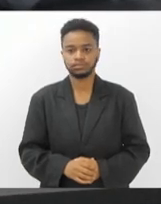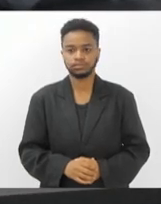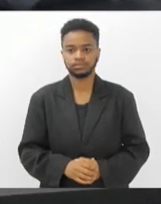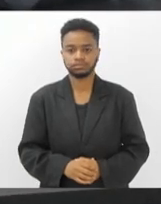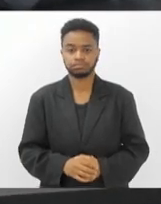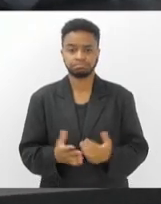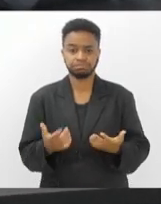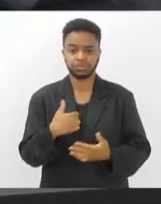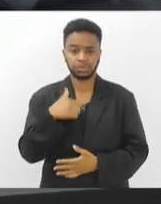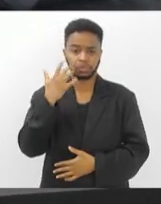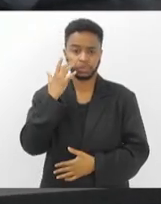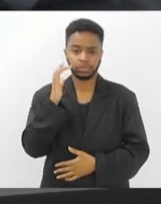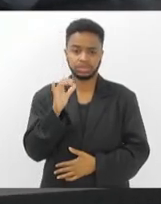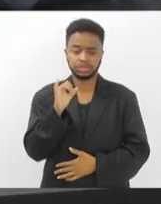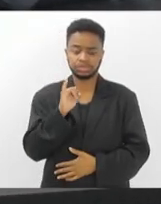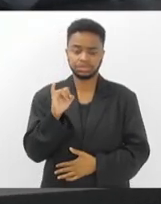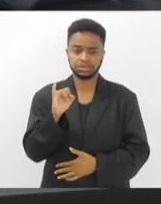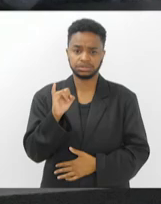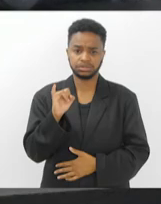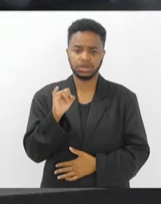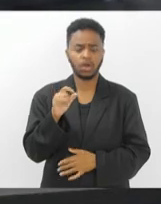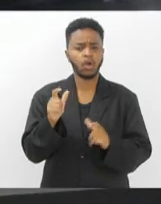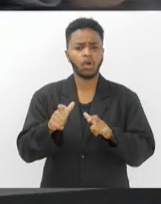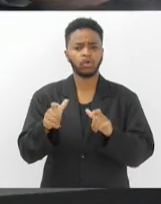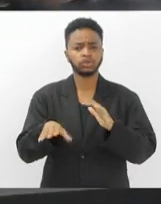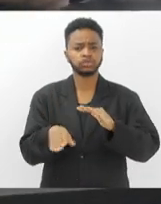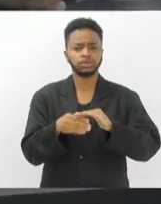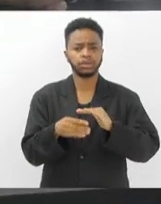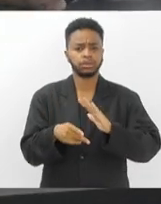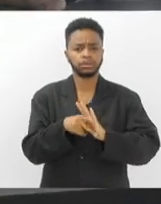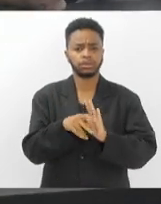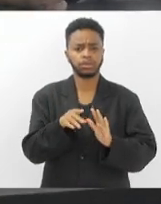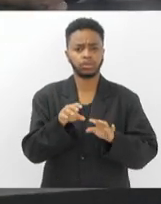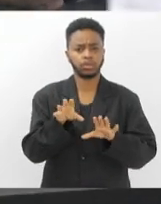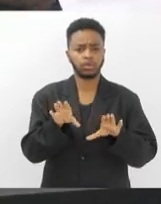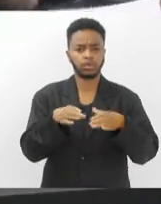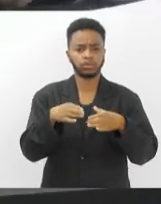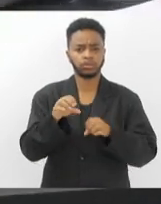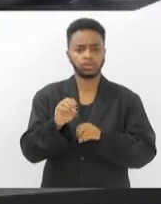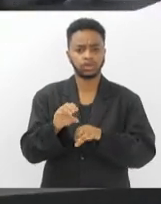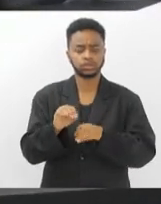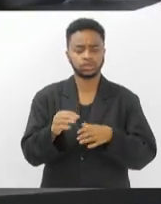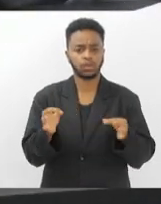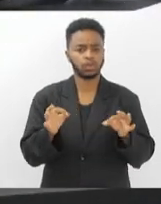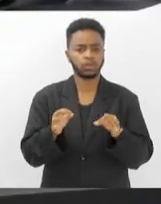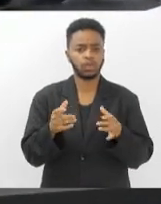eu não sei se a gente está aqui com a... Cadê a emenda da Comissão de Educação?